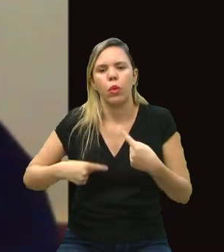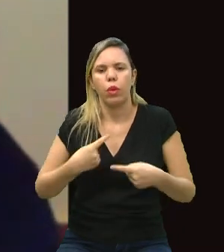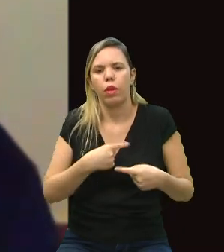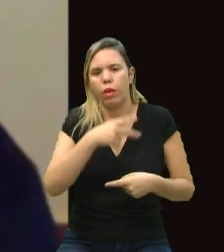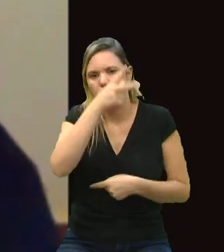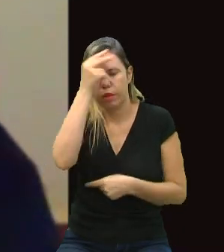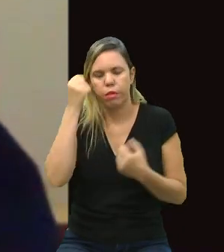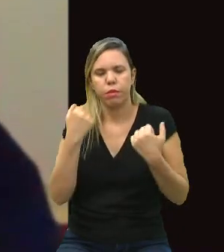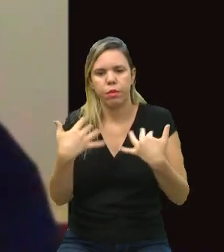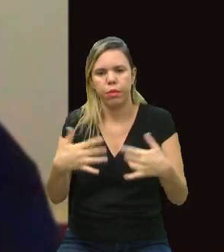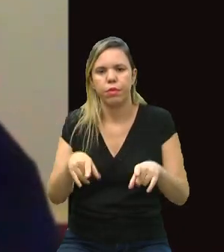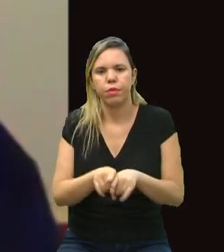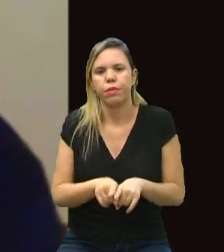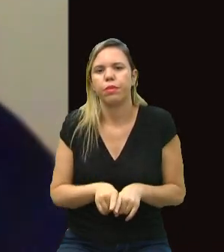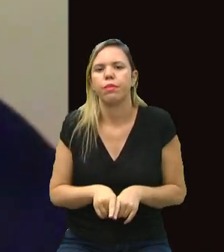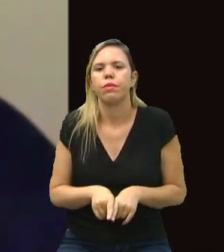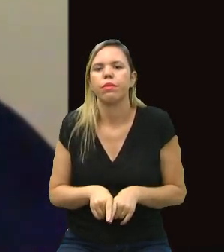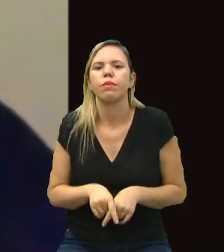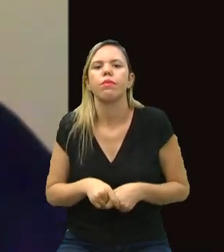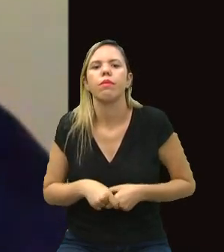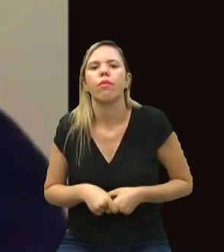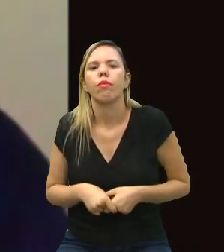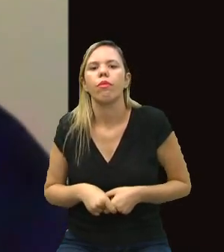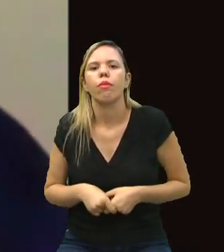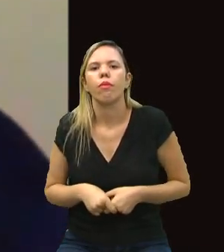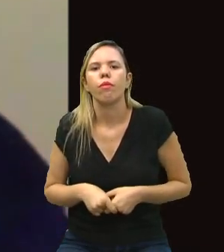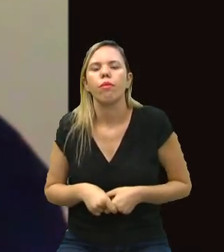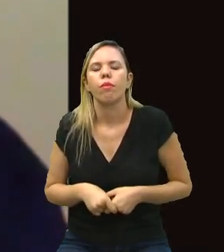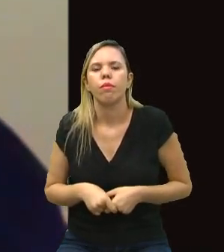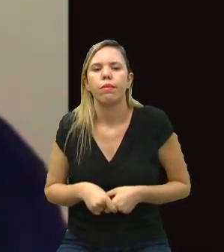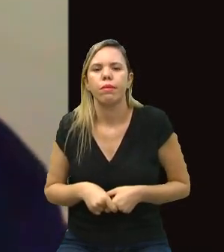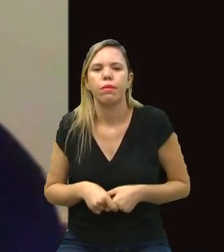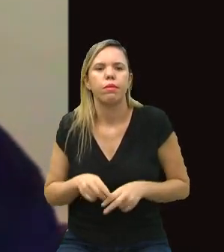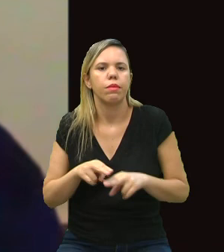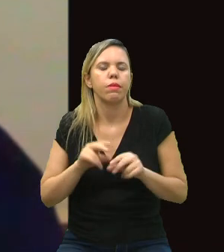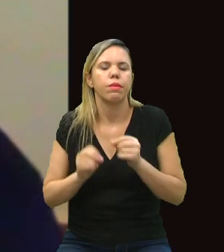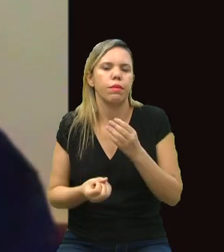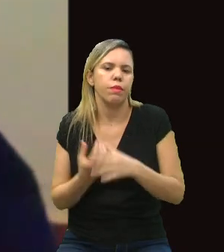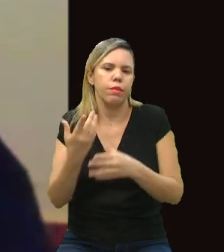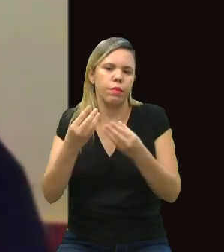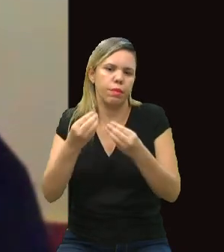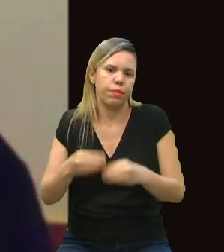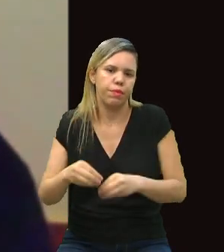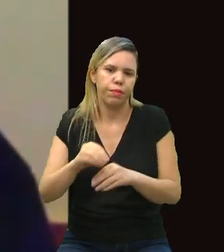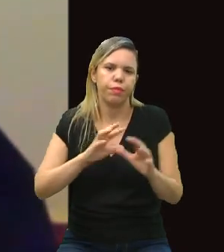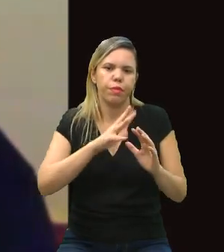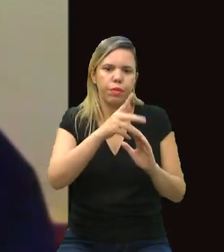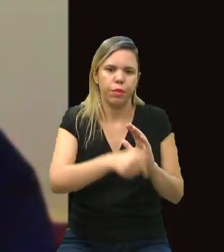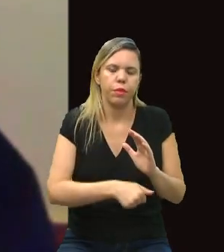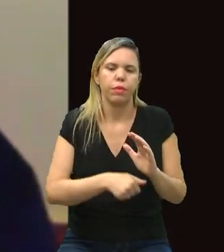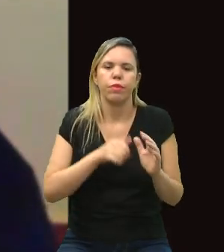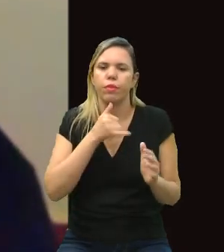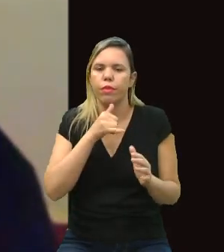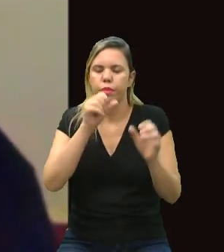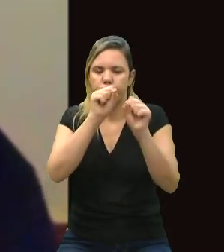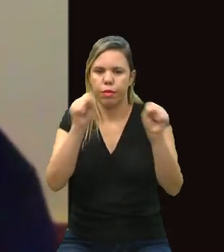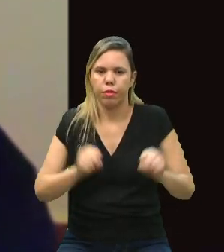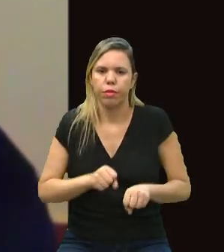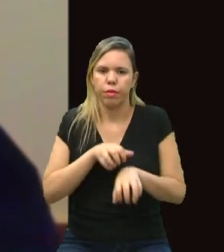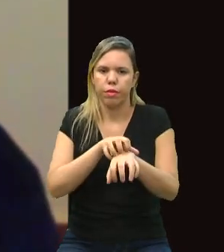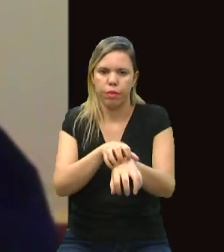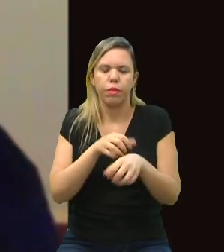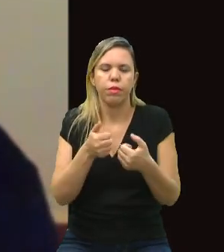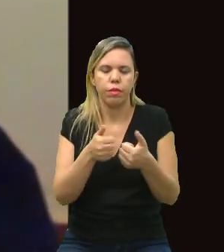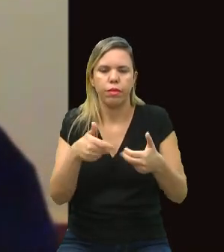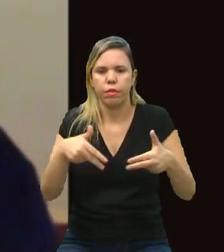do impacto ambiental do sistema de energia e de transportes. Então, com isso, a gente tem alguns objetivos, né? A gente trabalha muito com gás de efeito